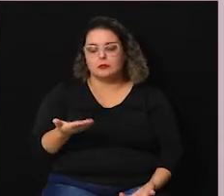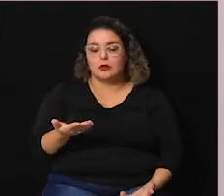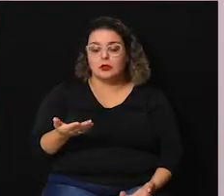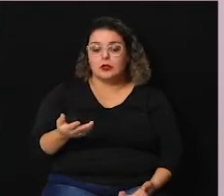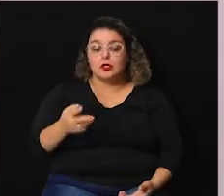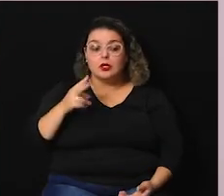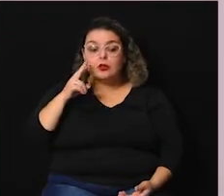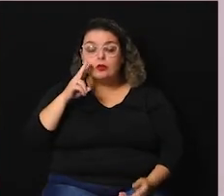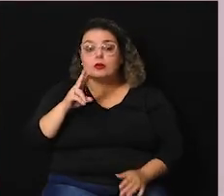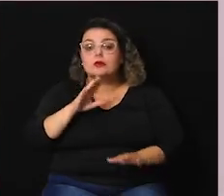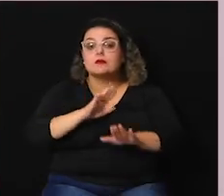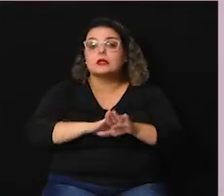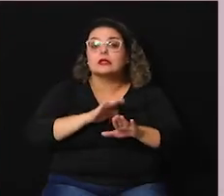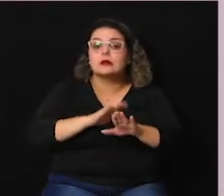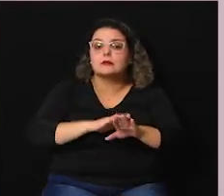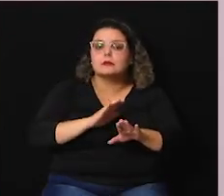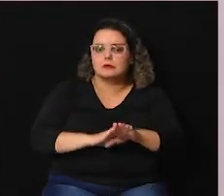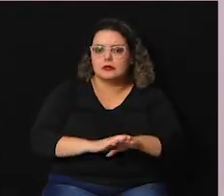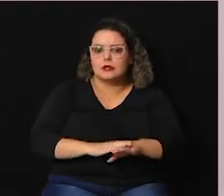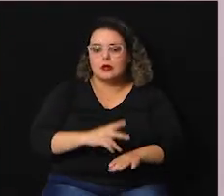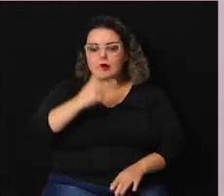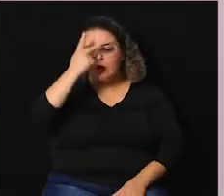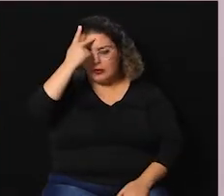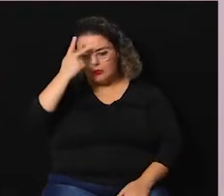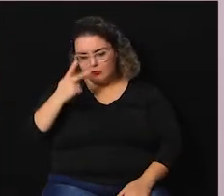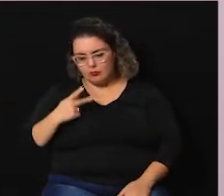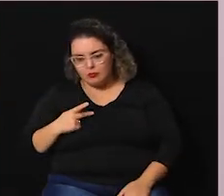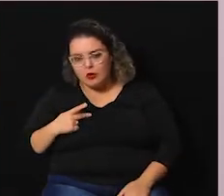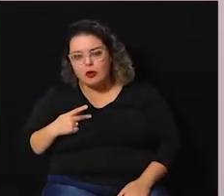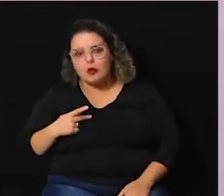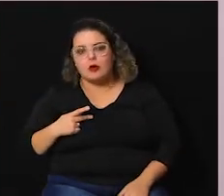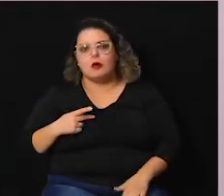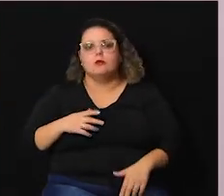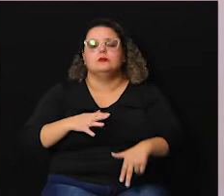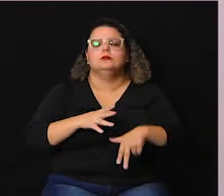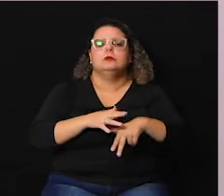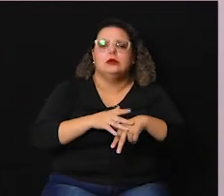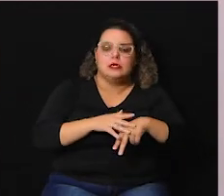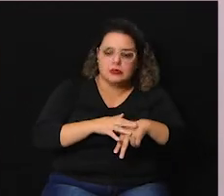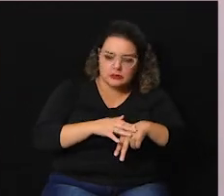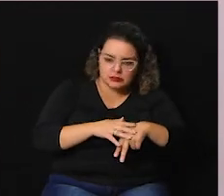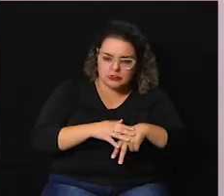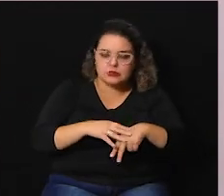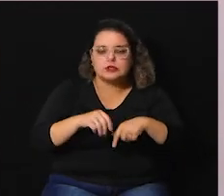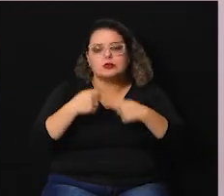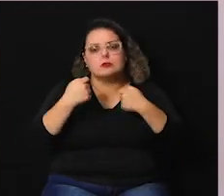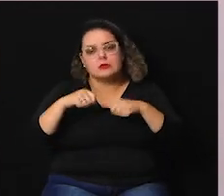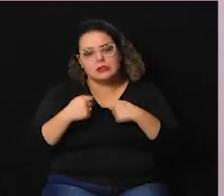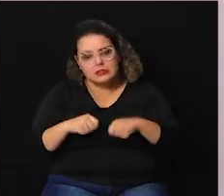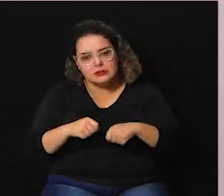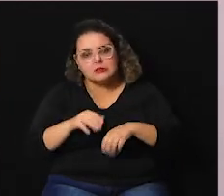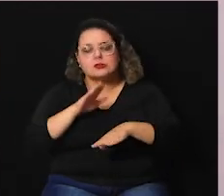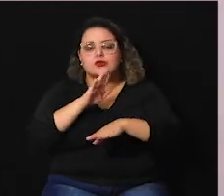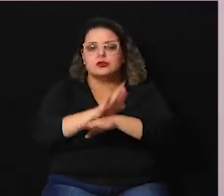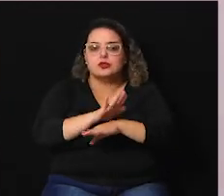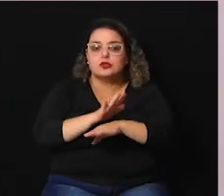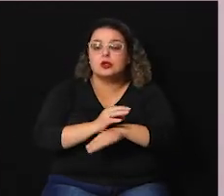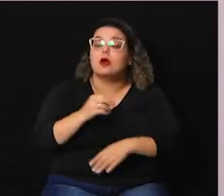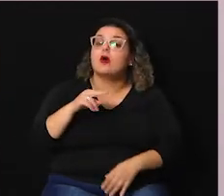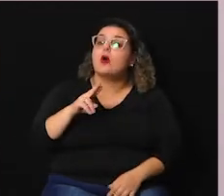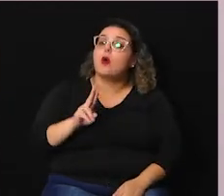senhora vê na prática? É o próprio paciente que entende que está precisando de